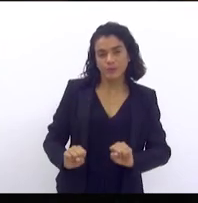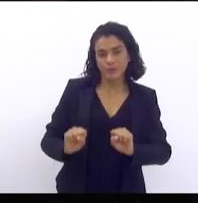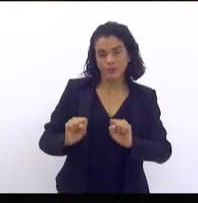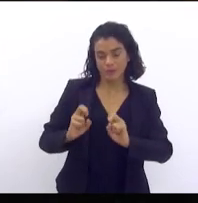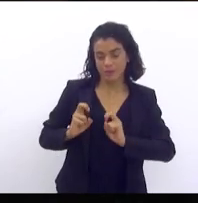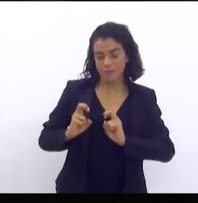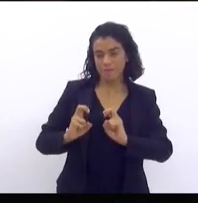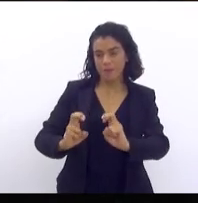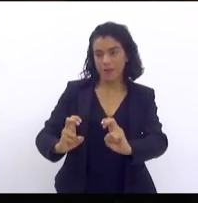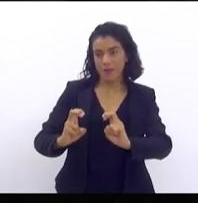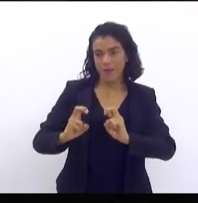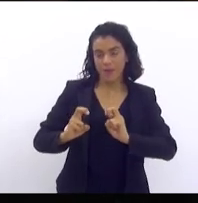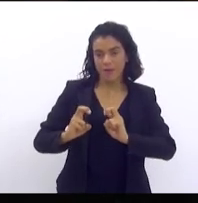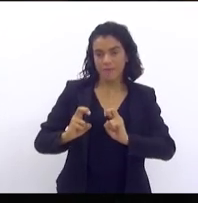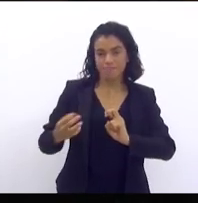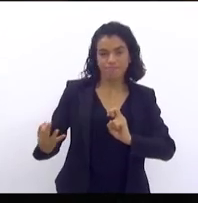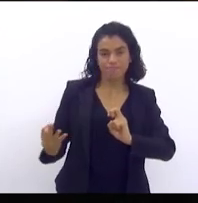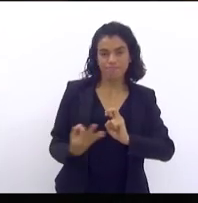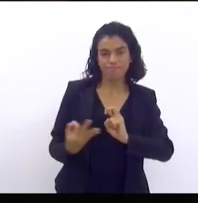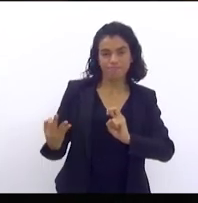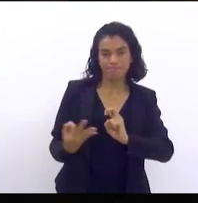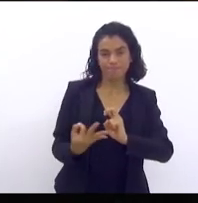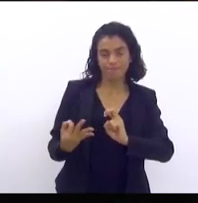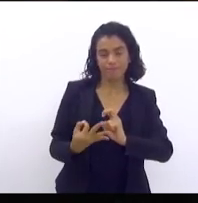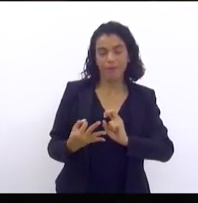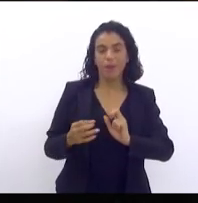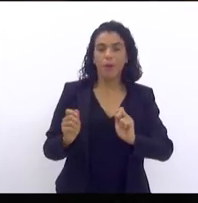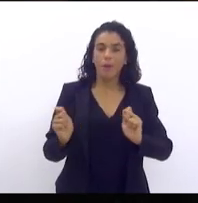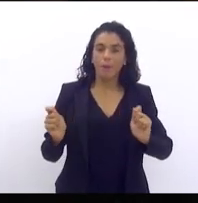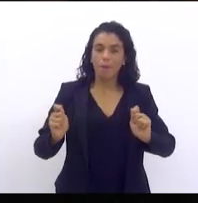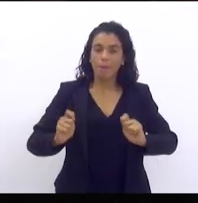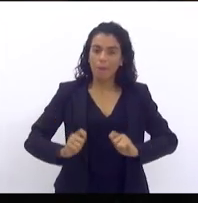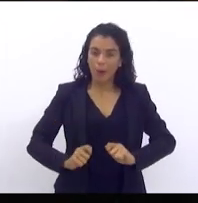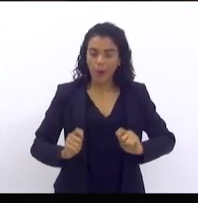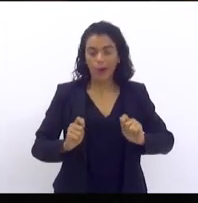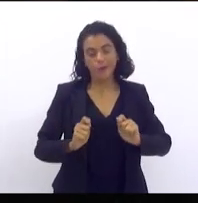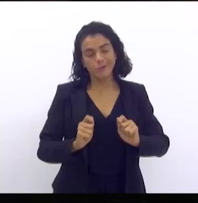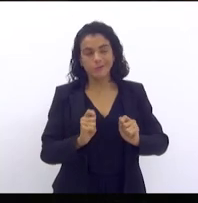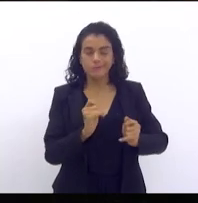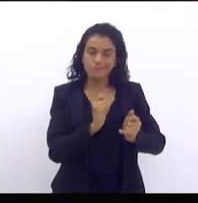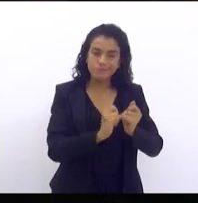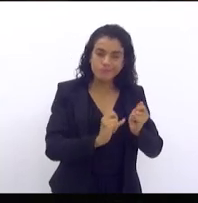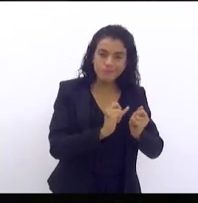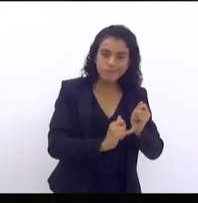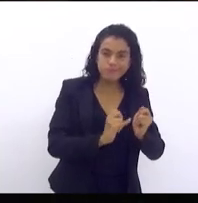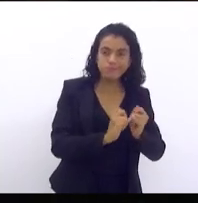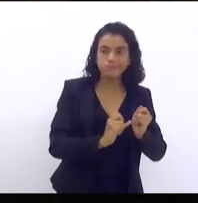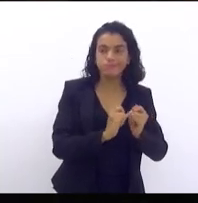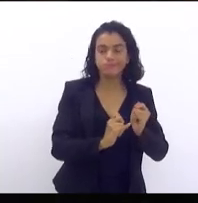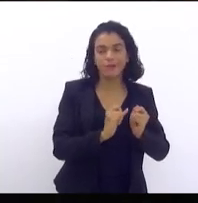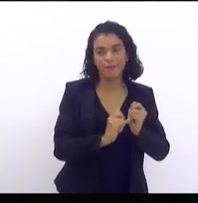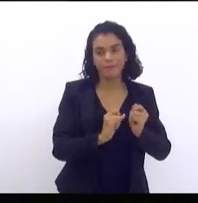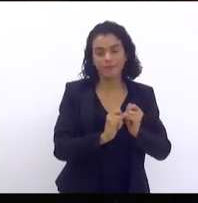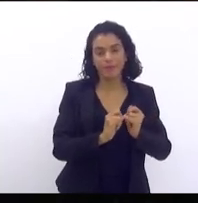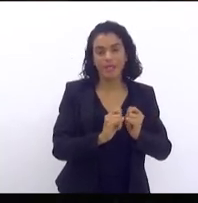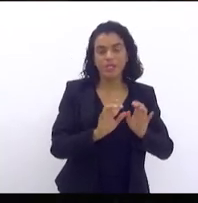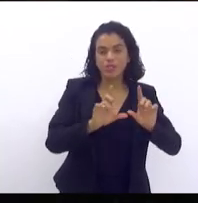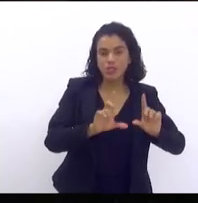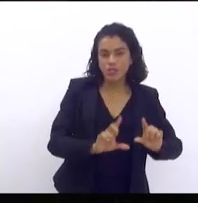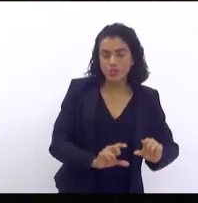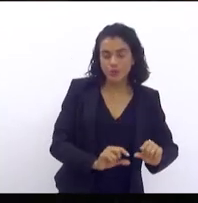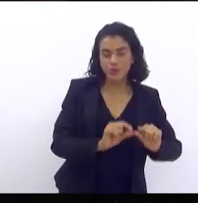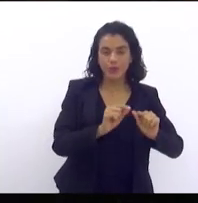ferroviário eficiente, pode, pelo menos, amainar